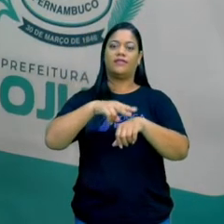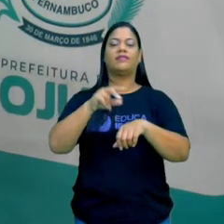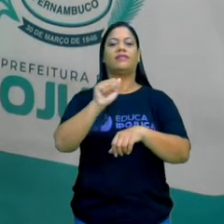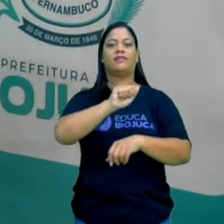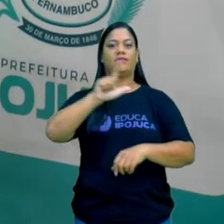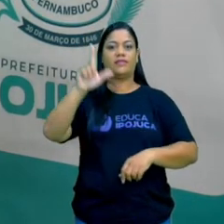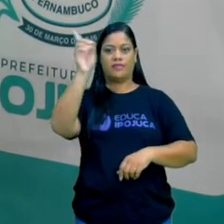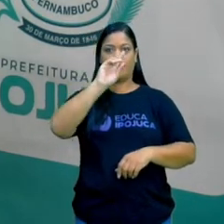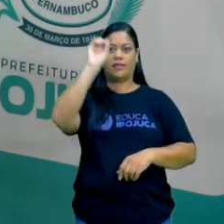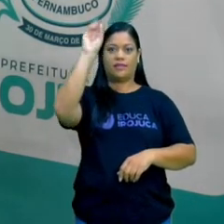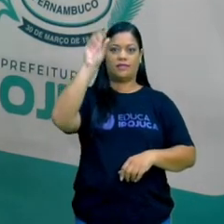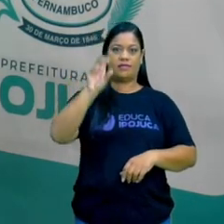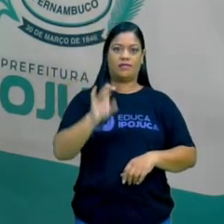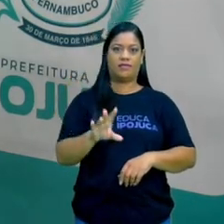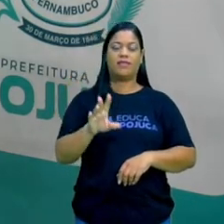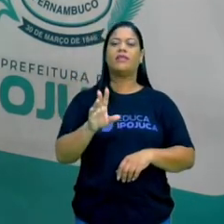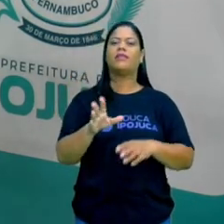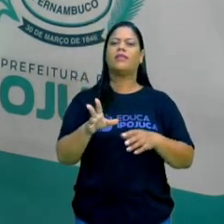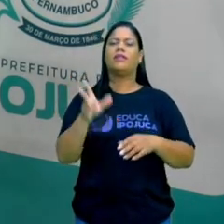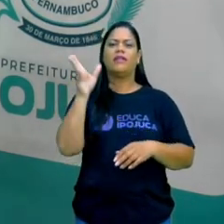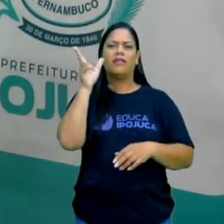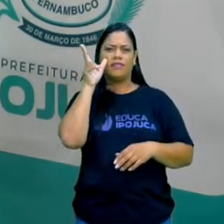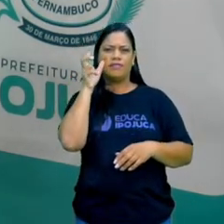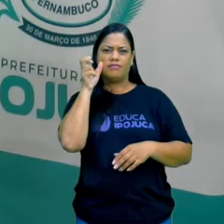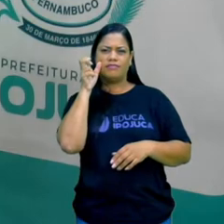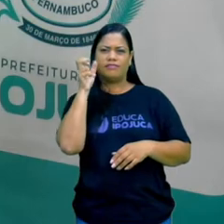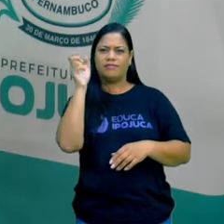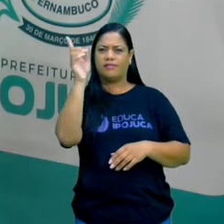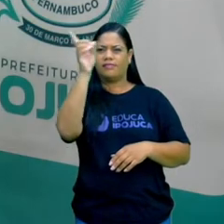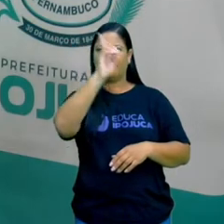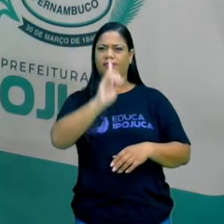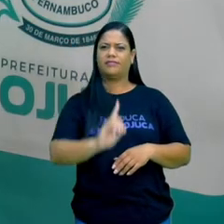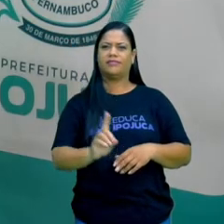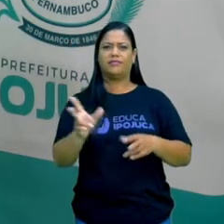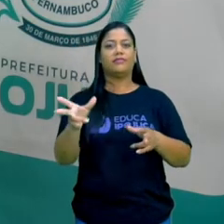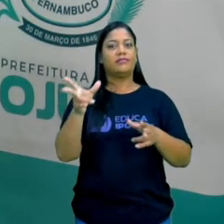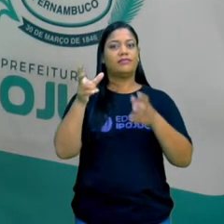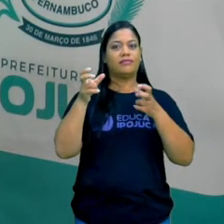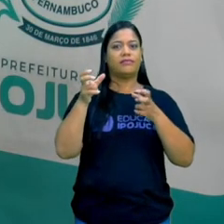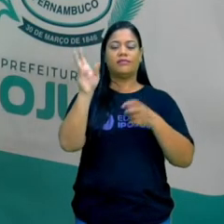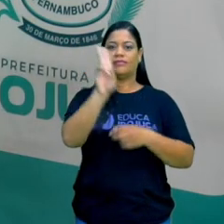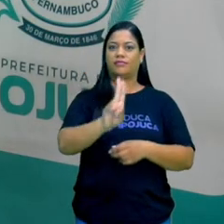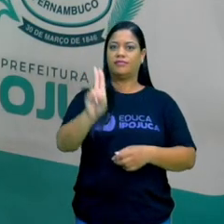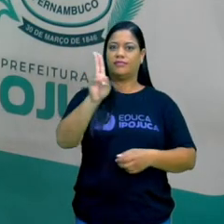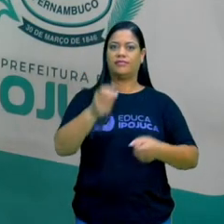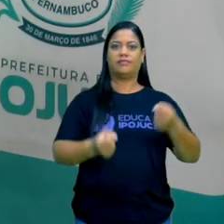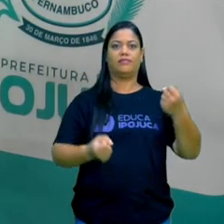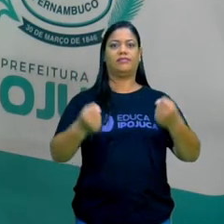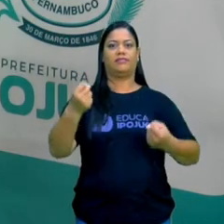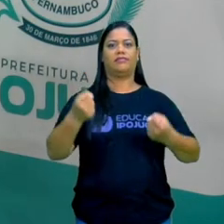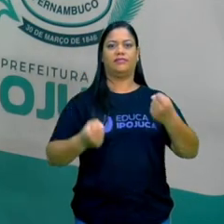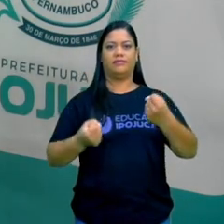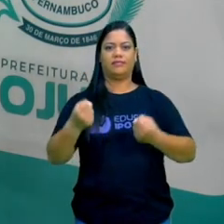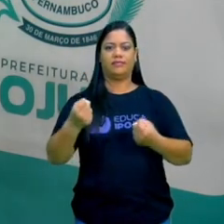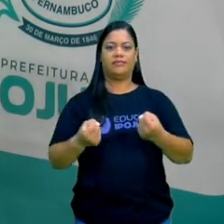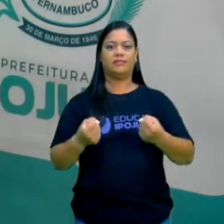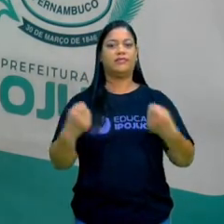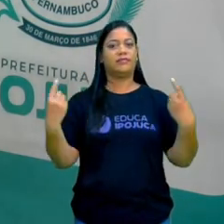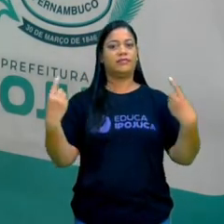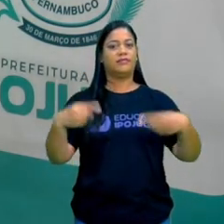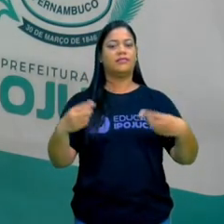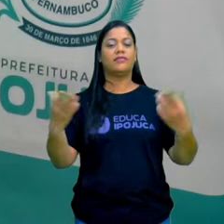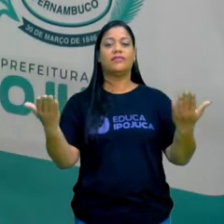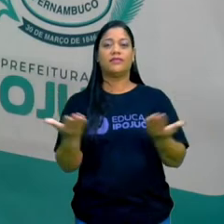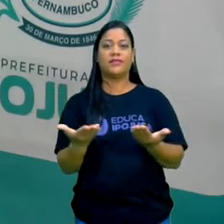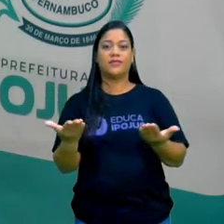ele está em amarelo, significa atenção. Então, o amarelo também é muito utilizado no trânsito. E o nosso desafio